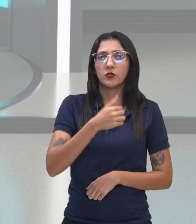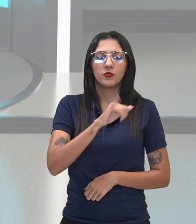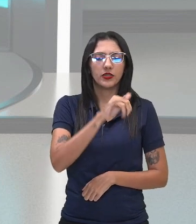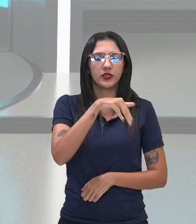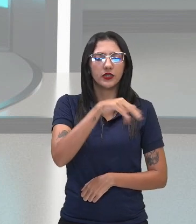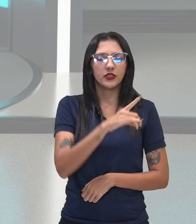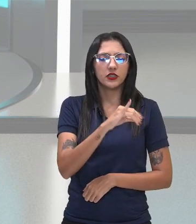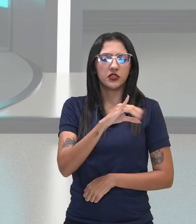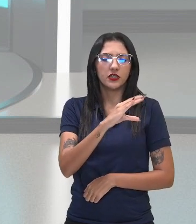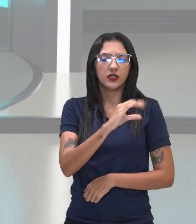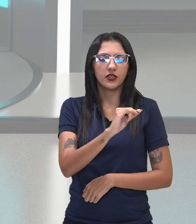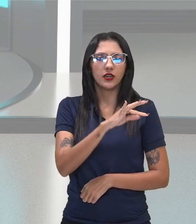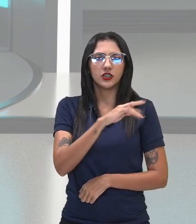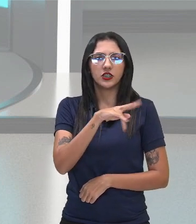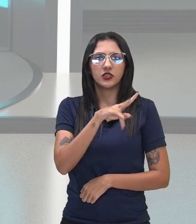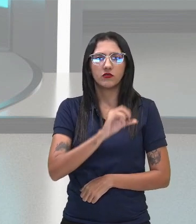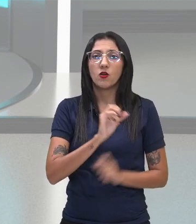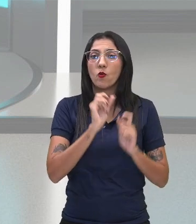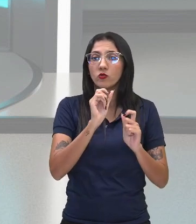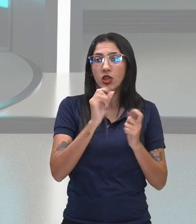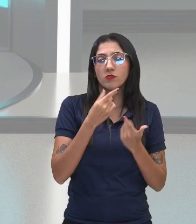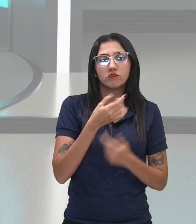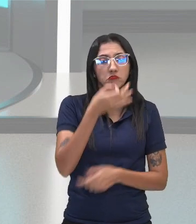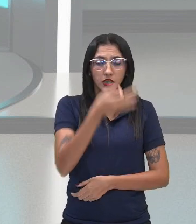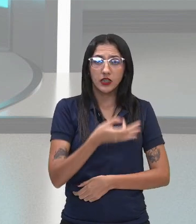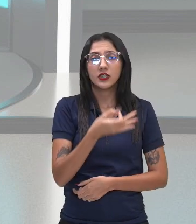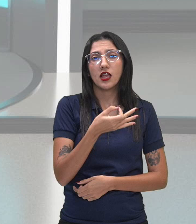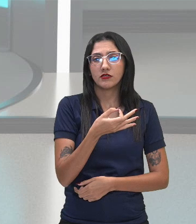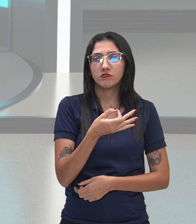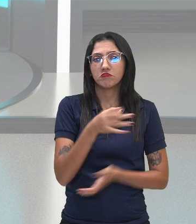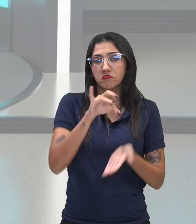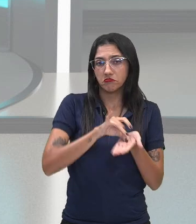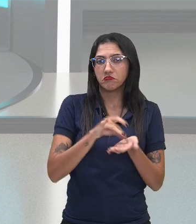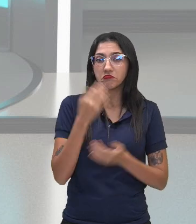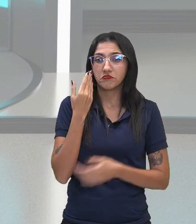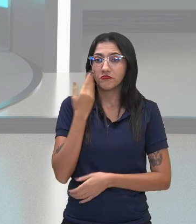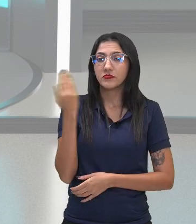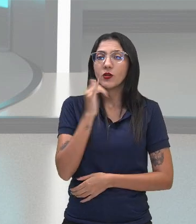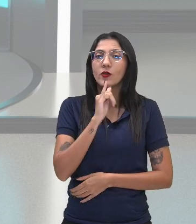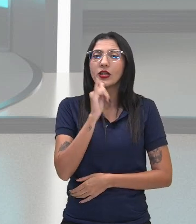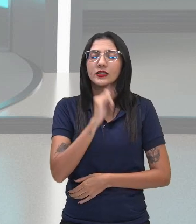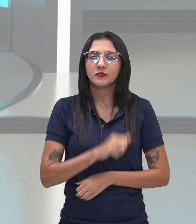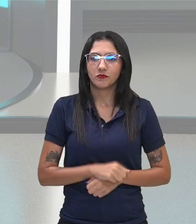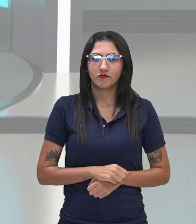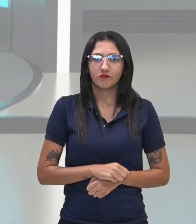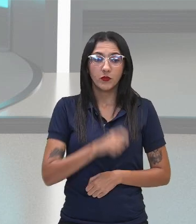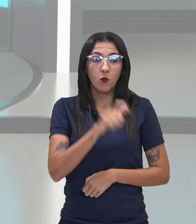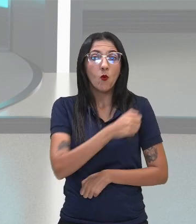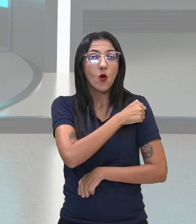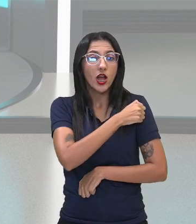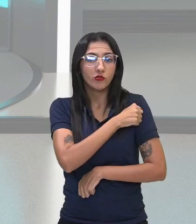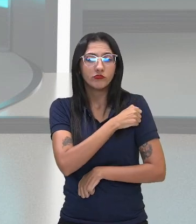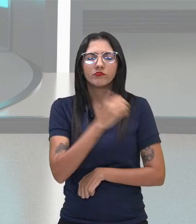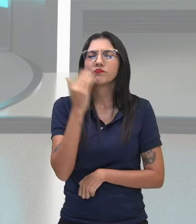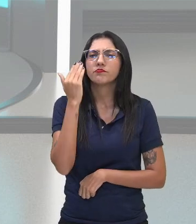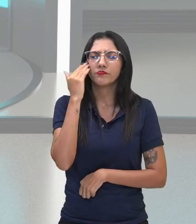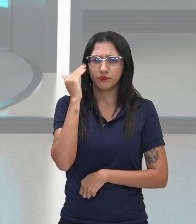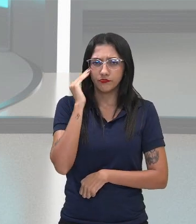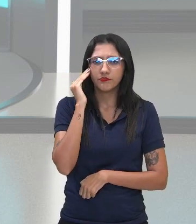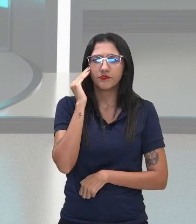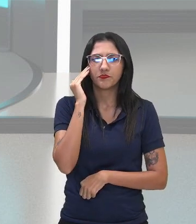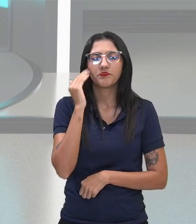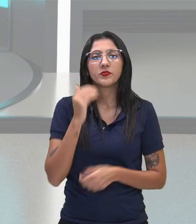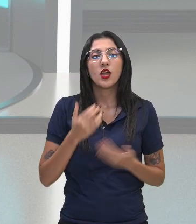ele expressa certezas. Então, olha o exemplo. O aluno entendeu. Então,